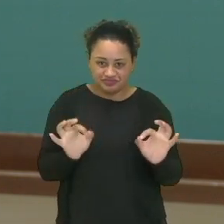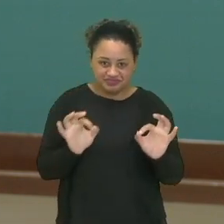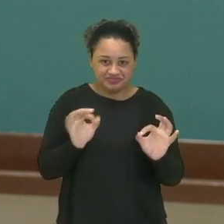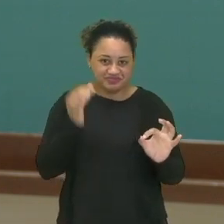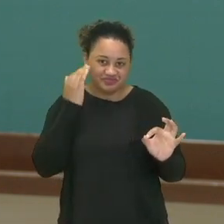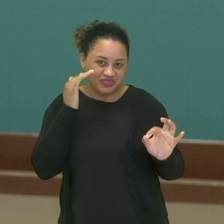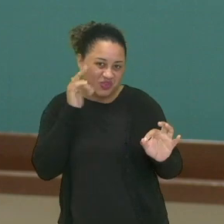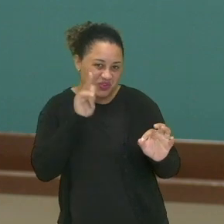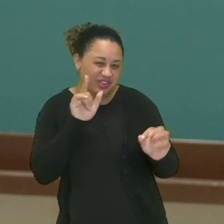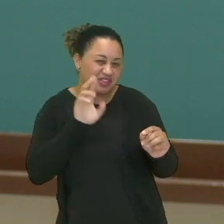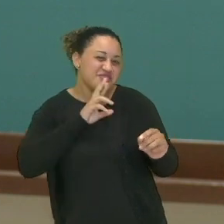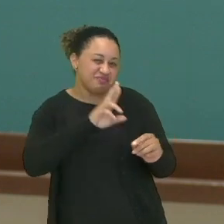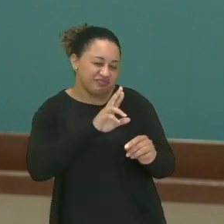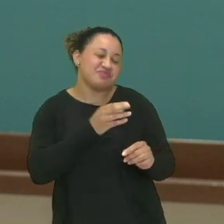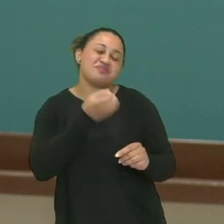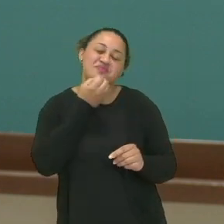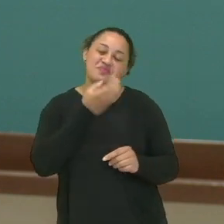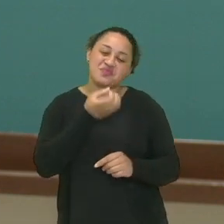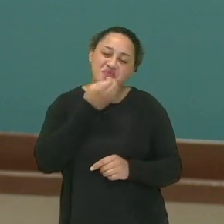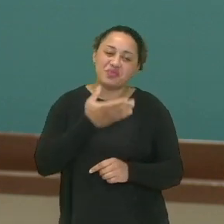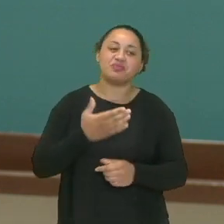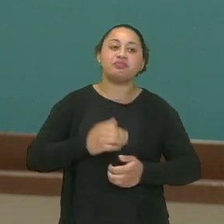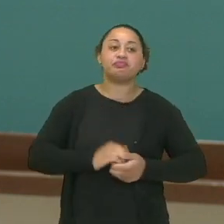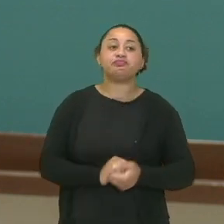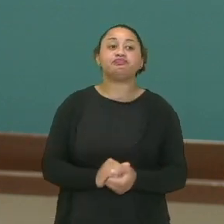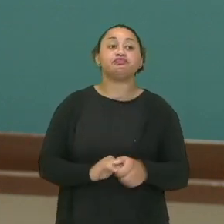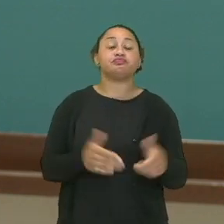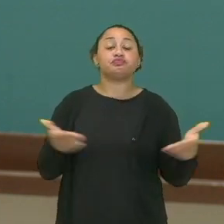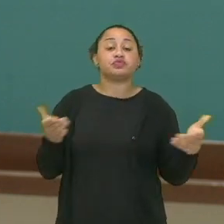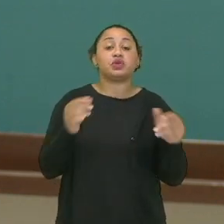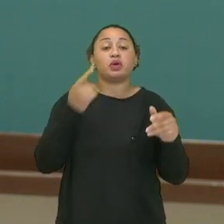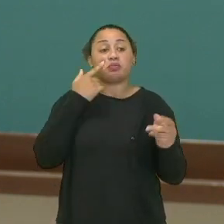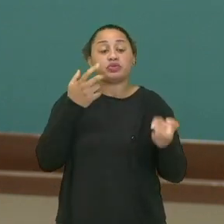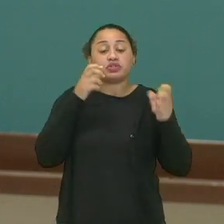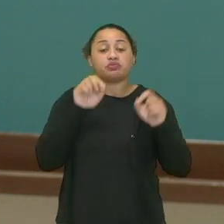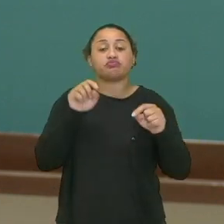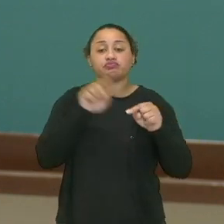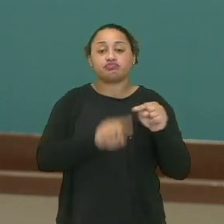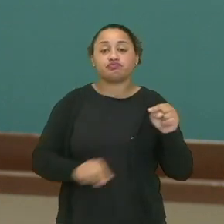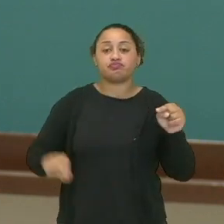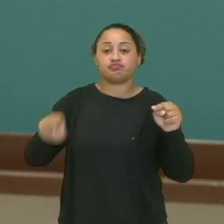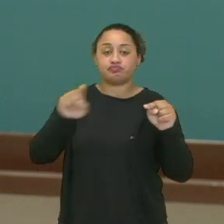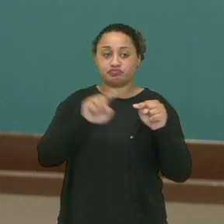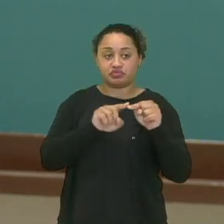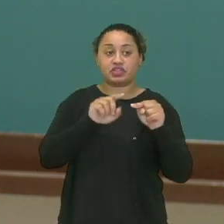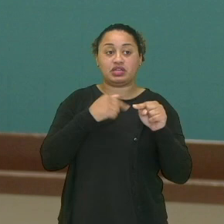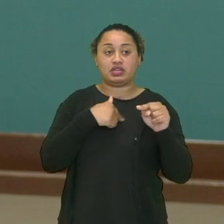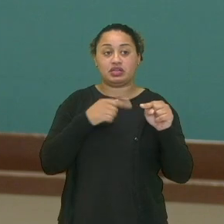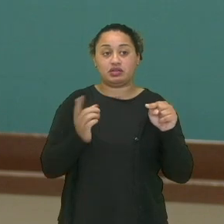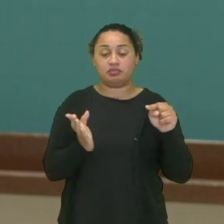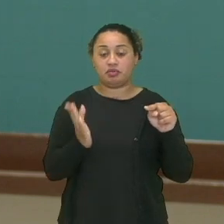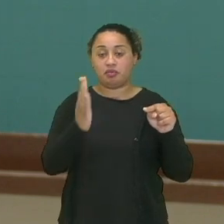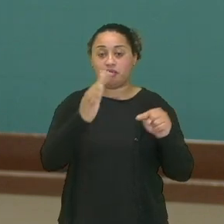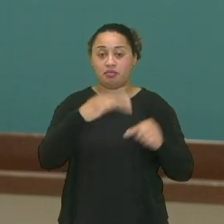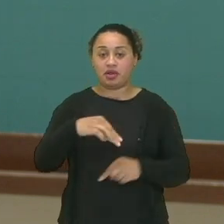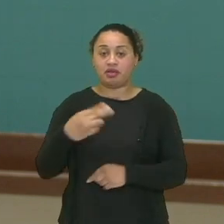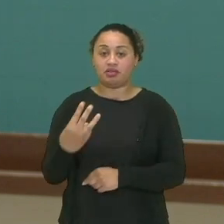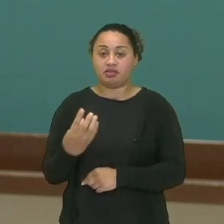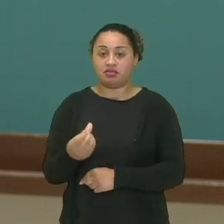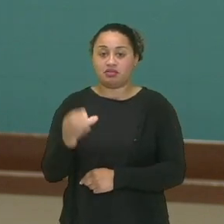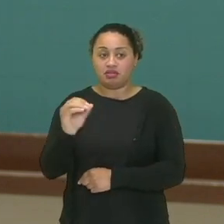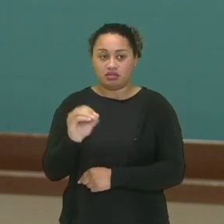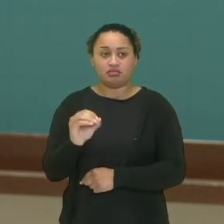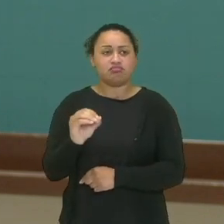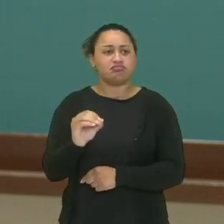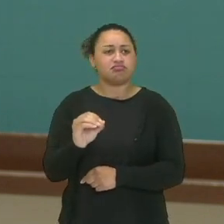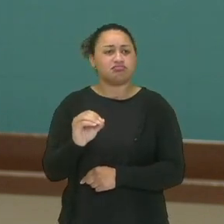Beleza? Ah, então tá joia. Então olha só, essa circunferência dividida em 360 partes iguais, não te lembra